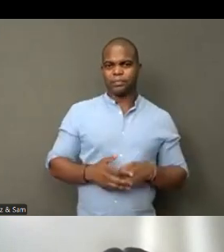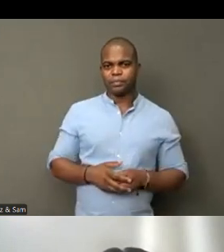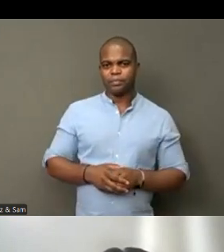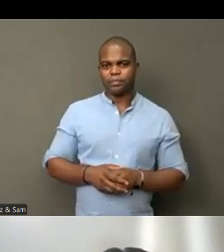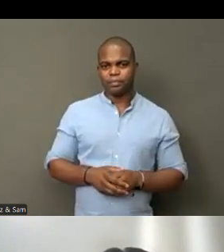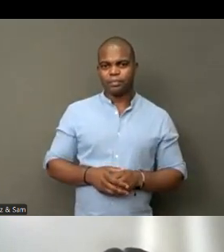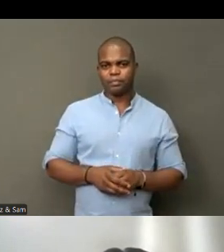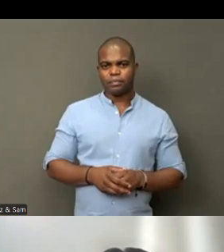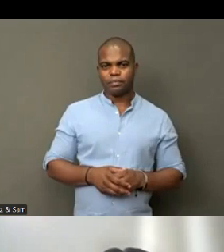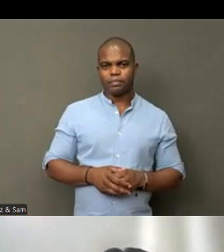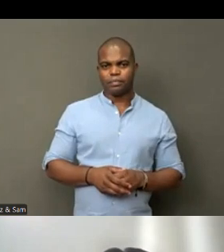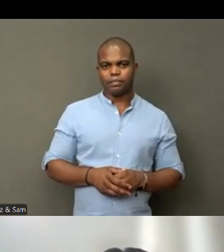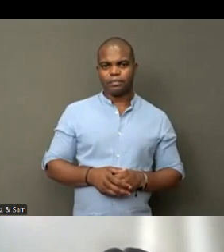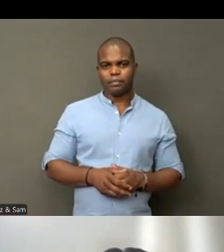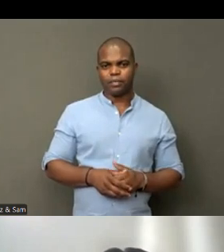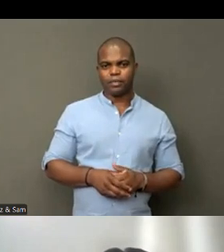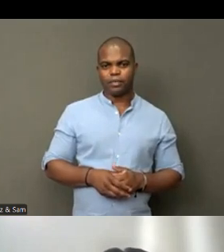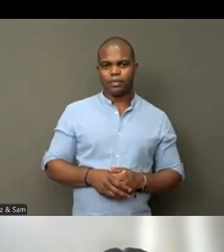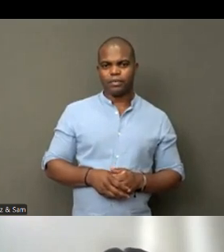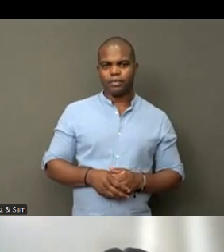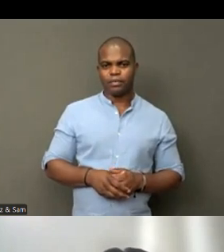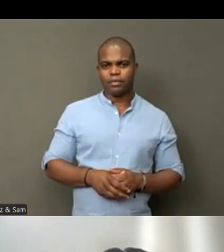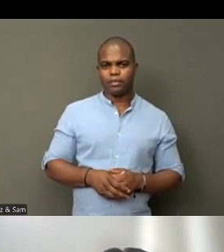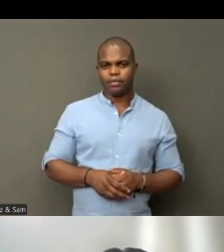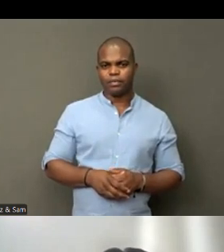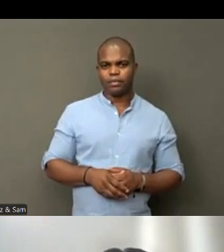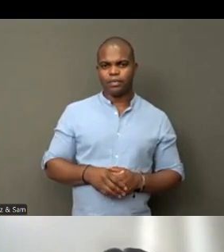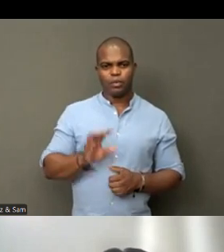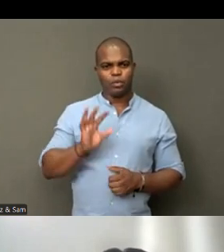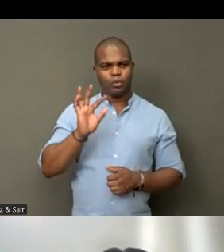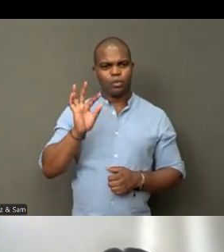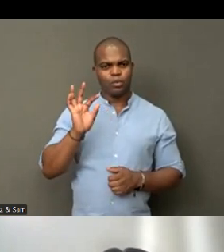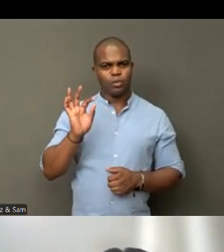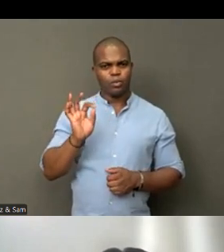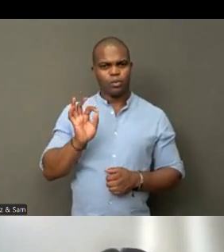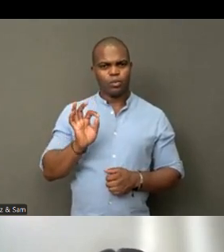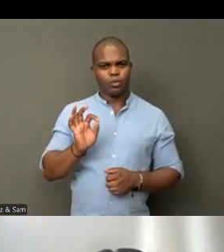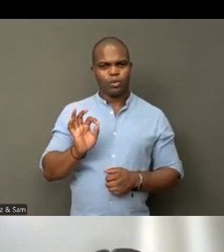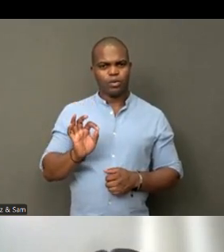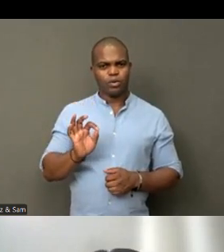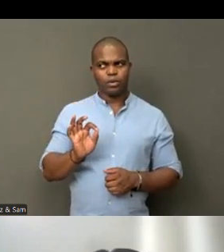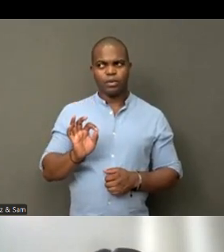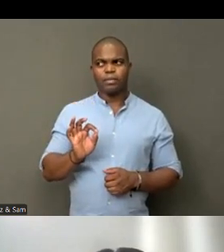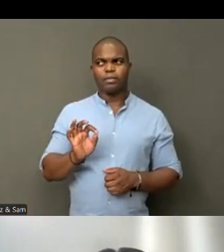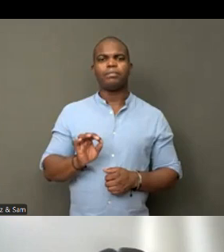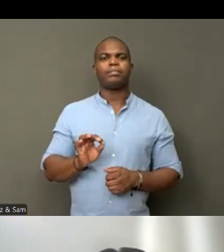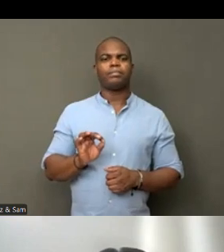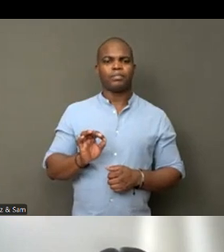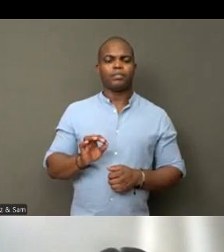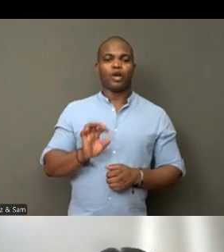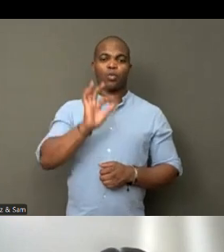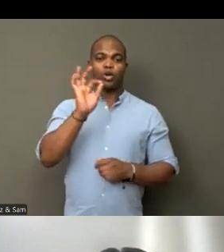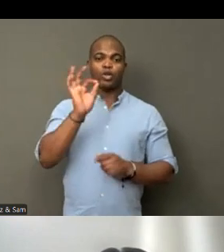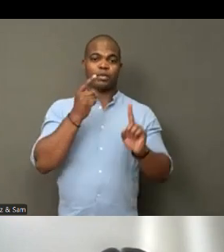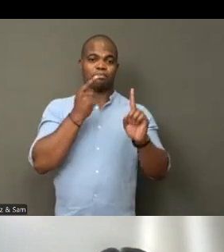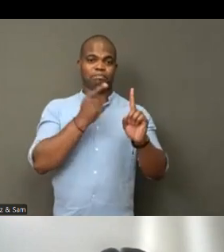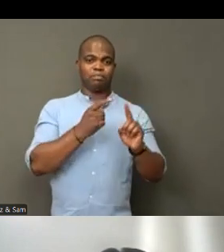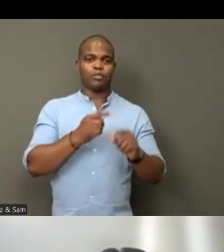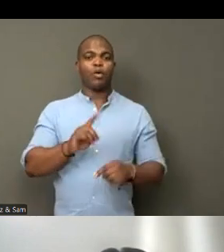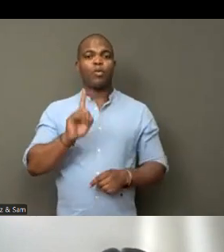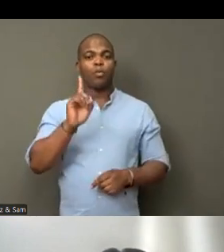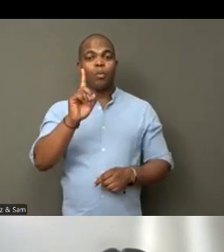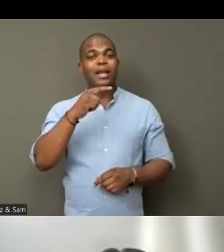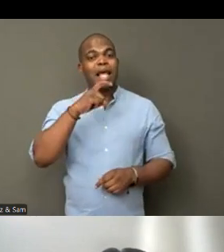apresentação inspiradora que escutamos. Margaret Baker faz a seguinte pergunta para a Guiana. Um dos desafios que eu